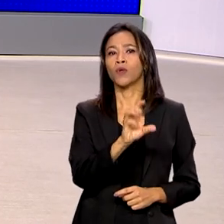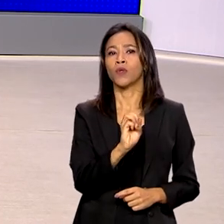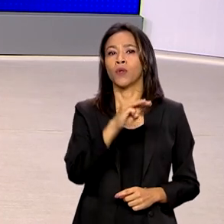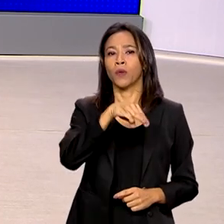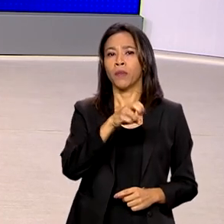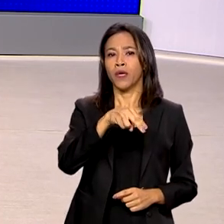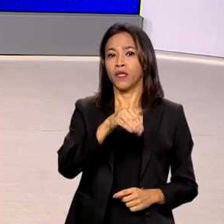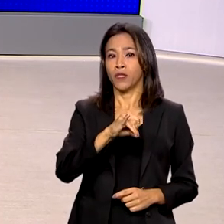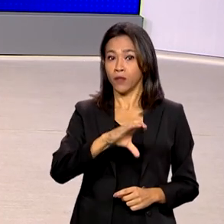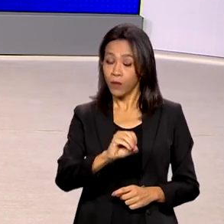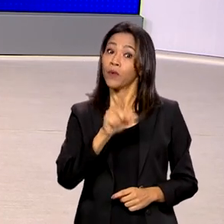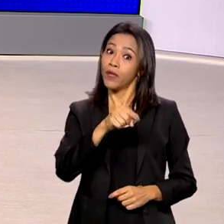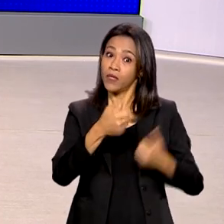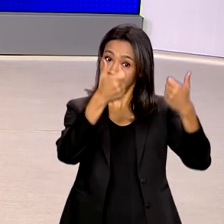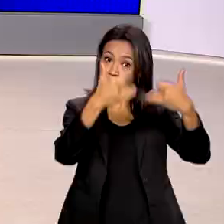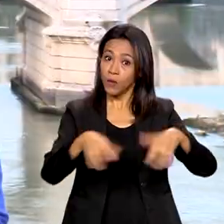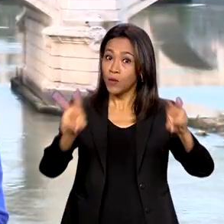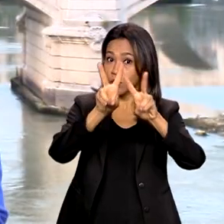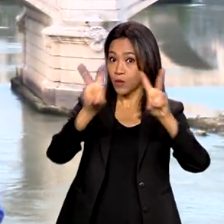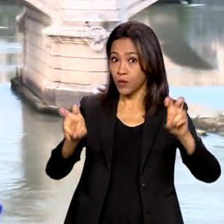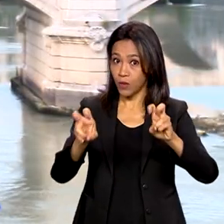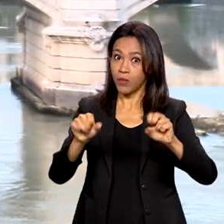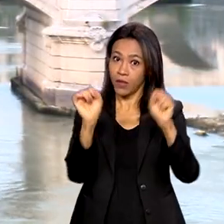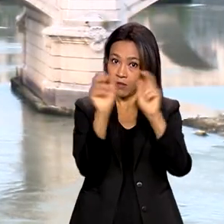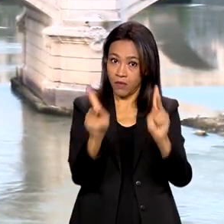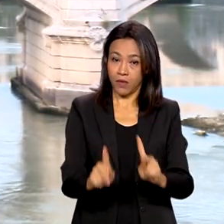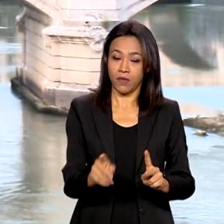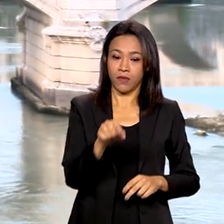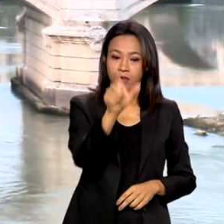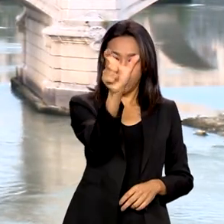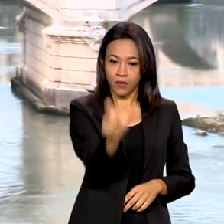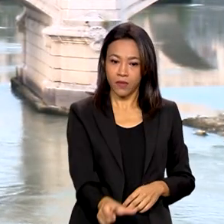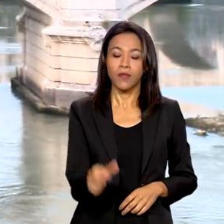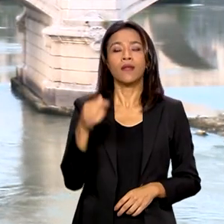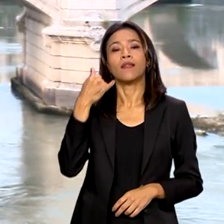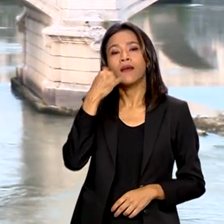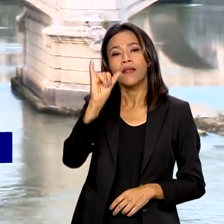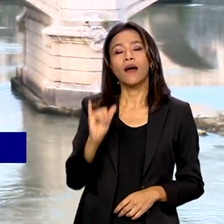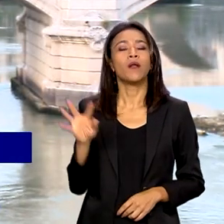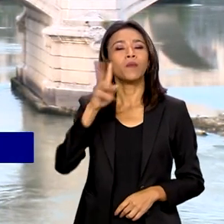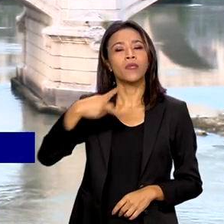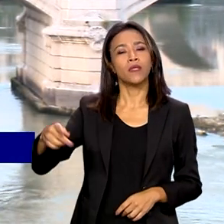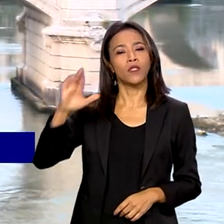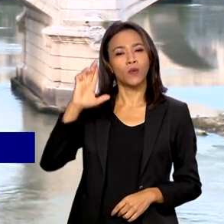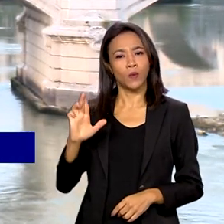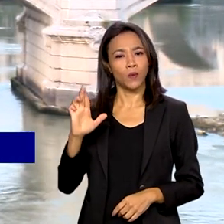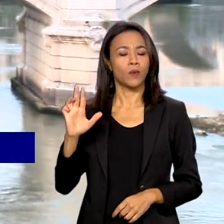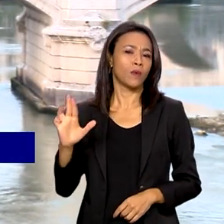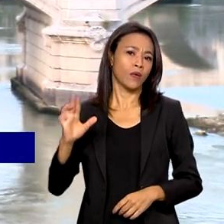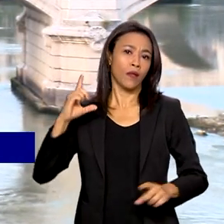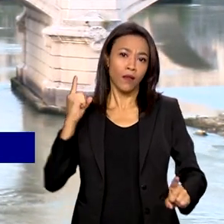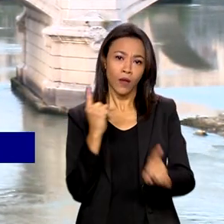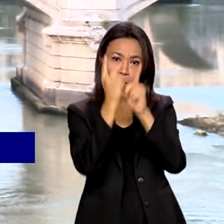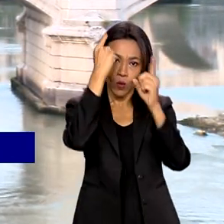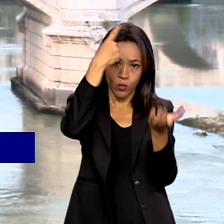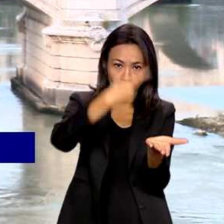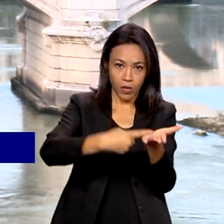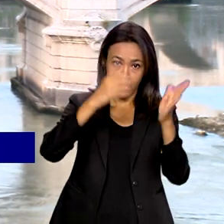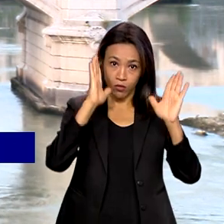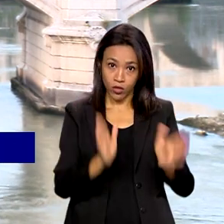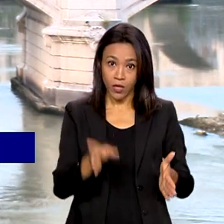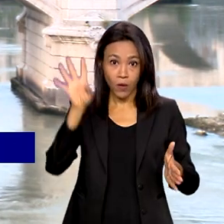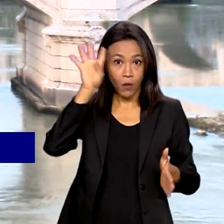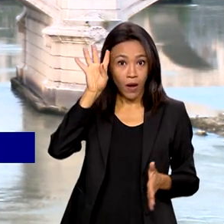presidente brasileiro com a paz. Na Itália, o presidente Lula tem encontros marcados nesta quarta-feira